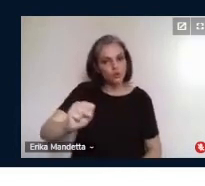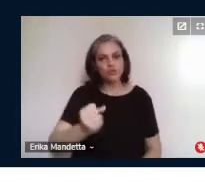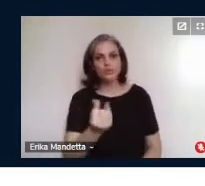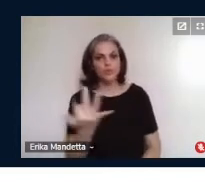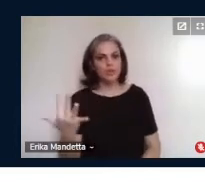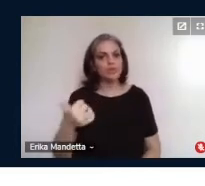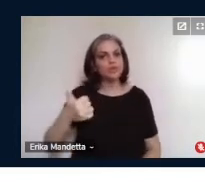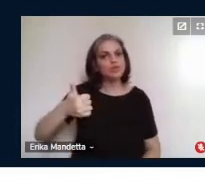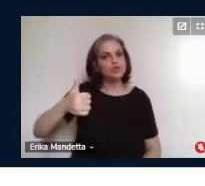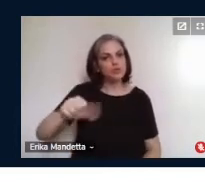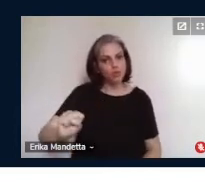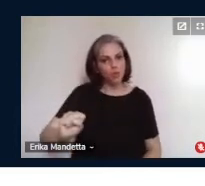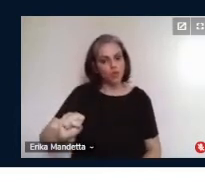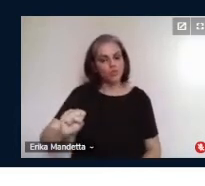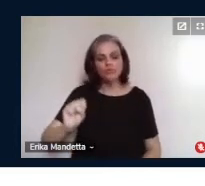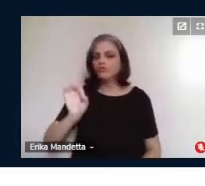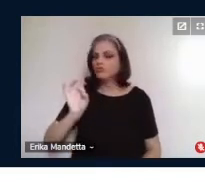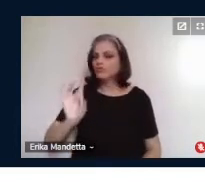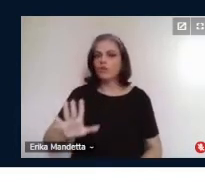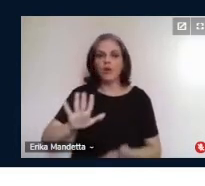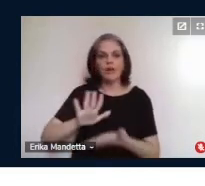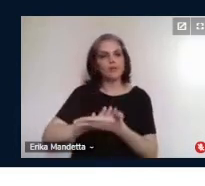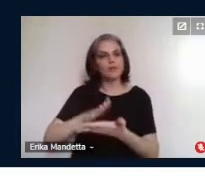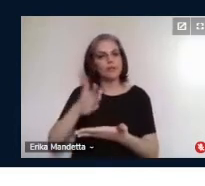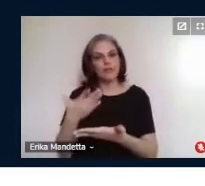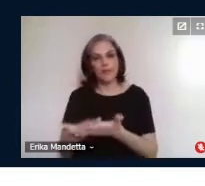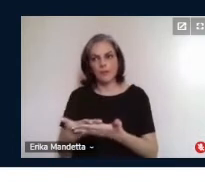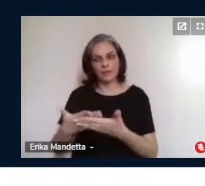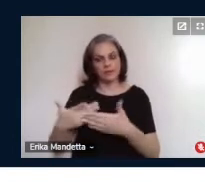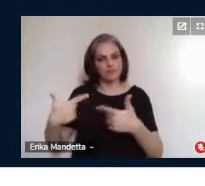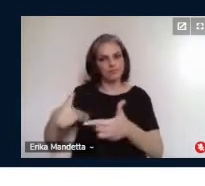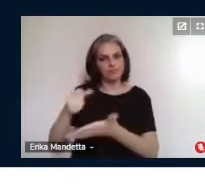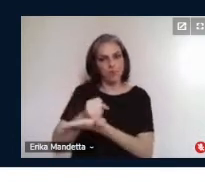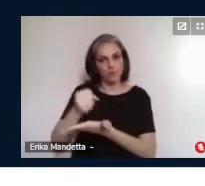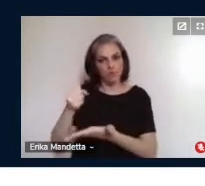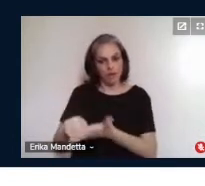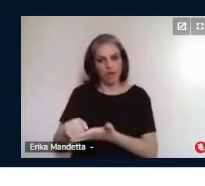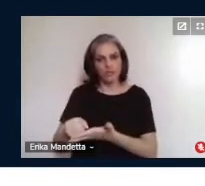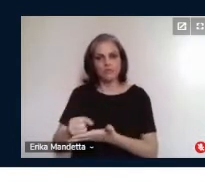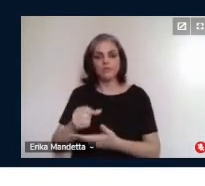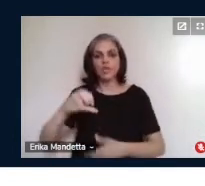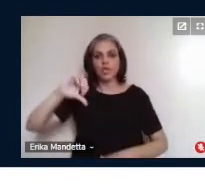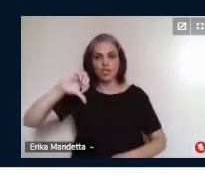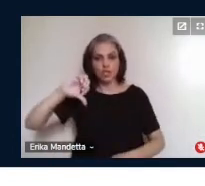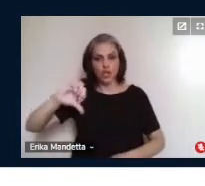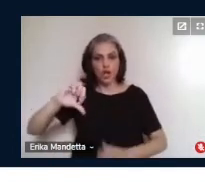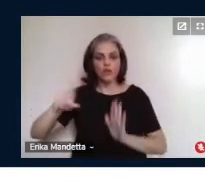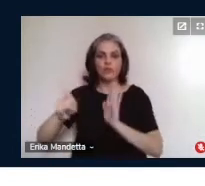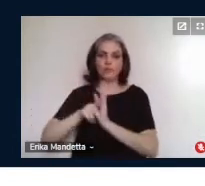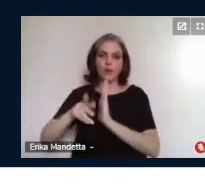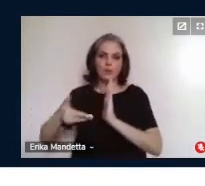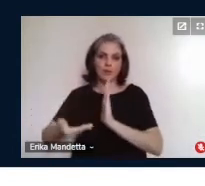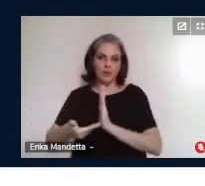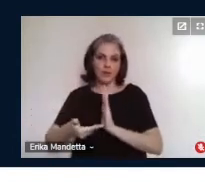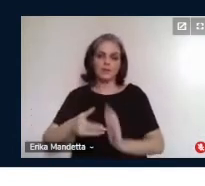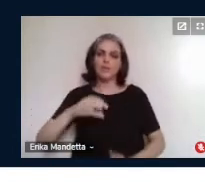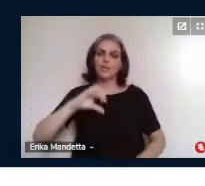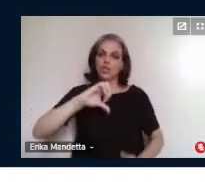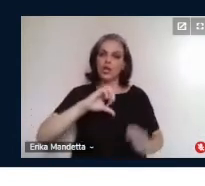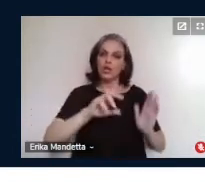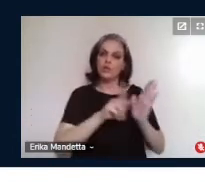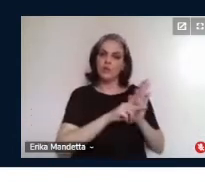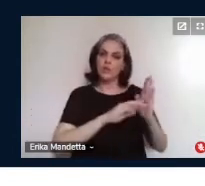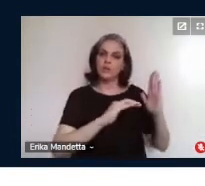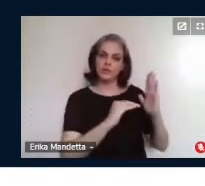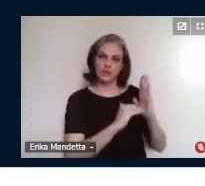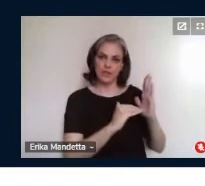tratavam especificamente de interpretação sendo nove da Câmara e nove do Senado. O